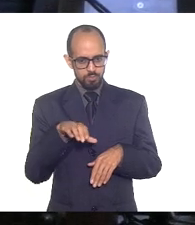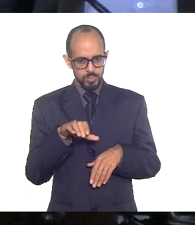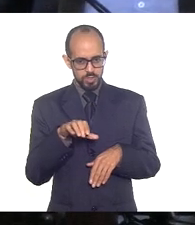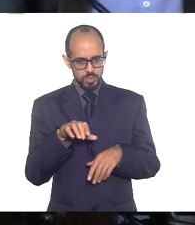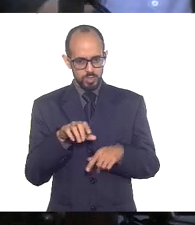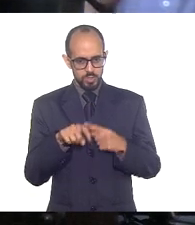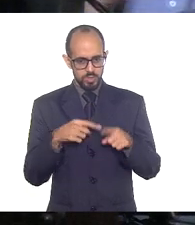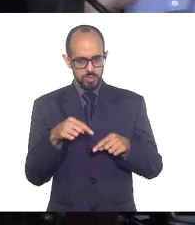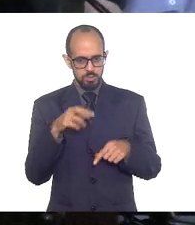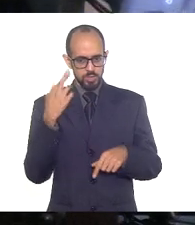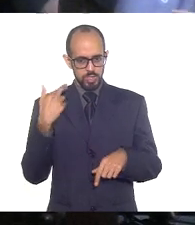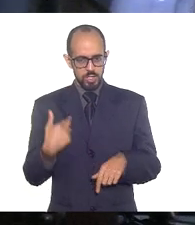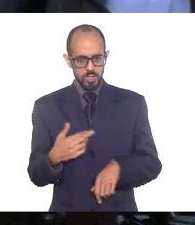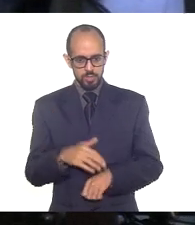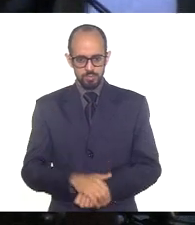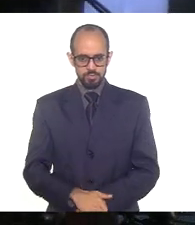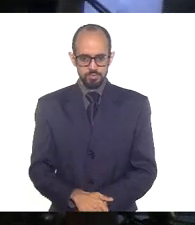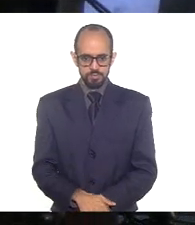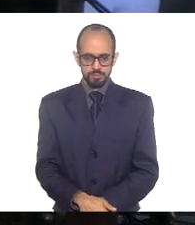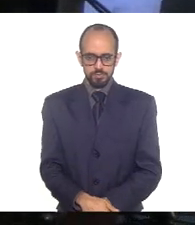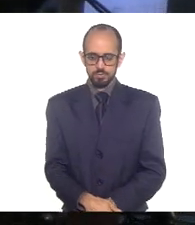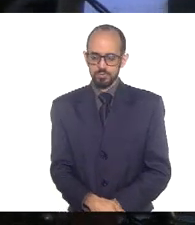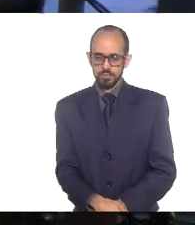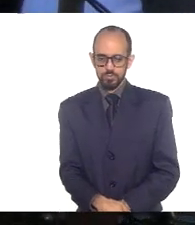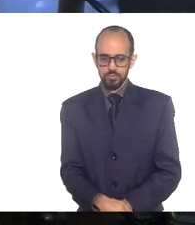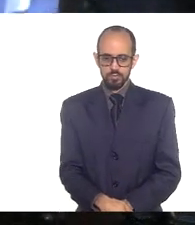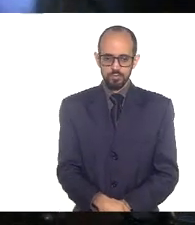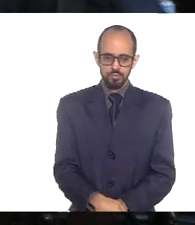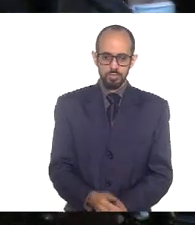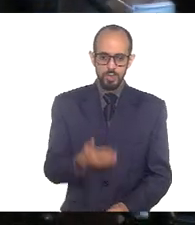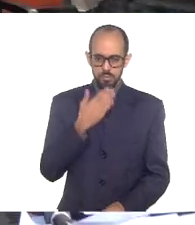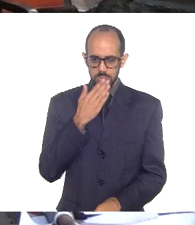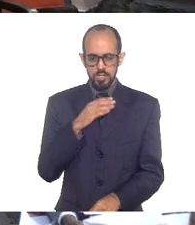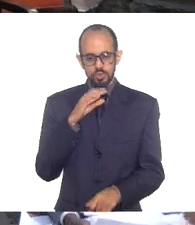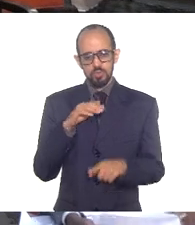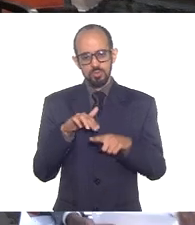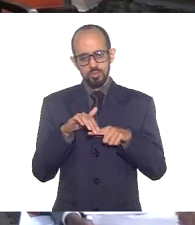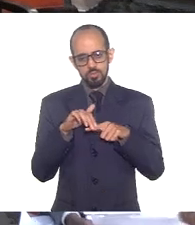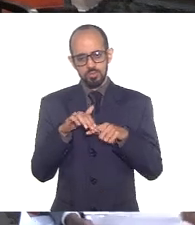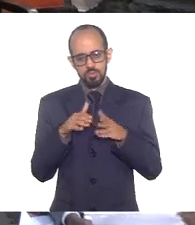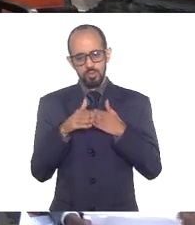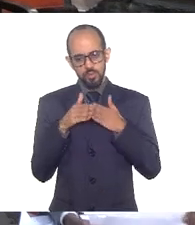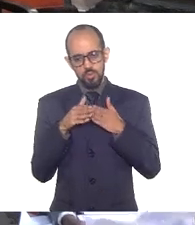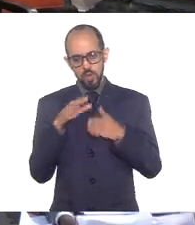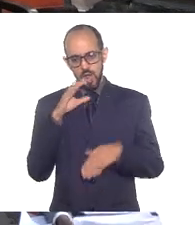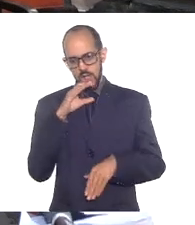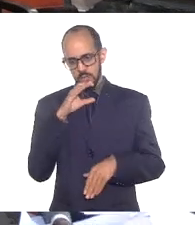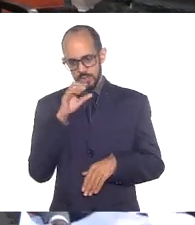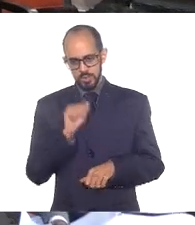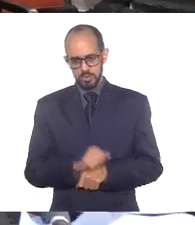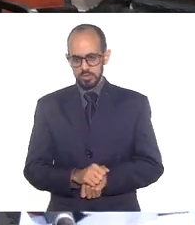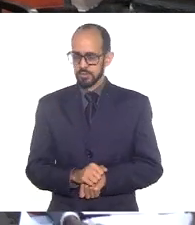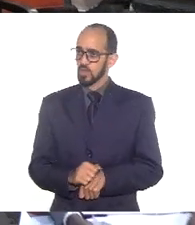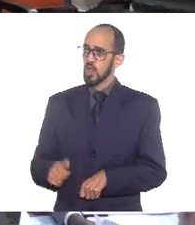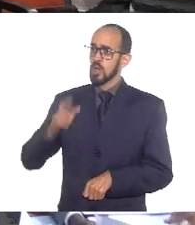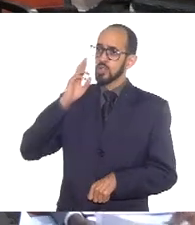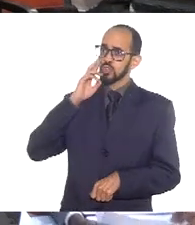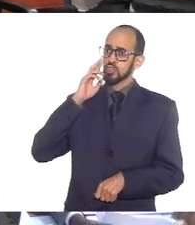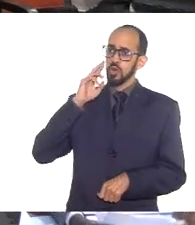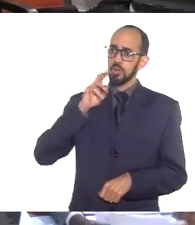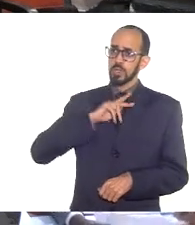após a Renata e dessa você prévio Deputado waldeck senhor